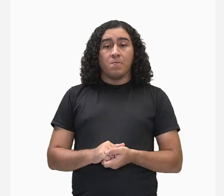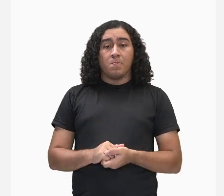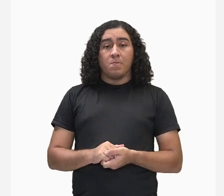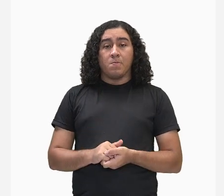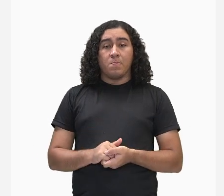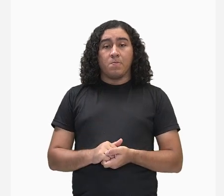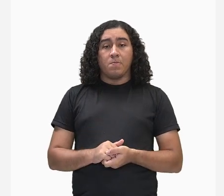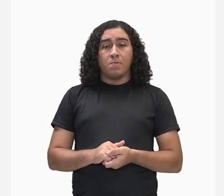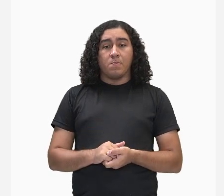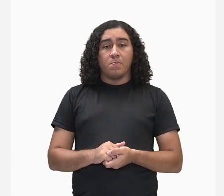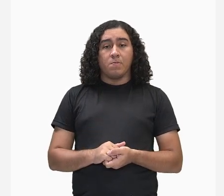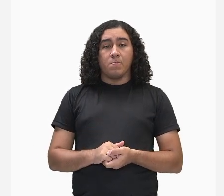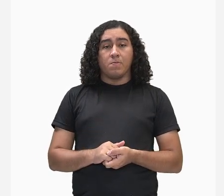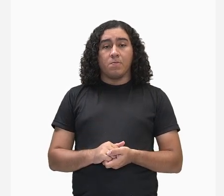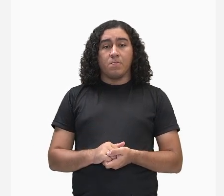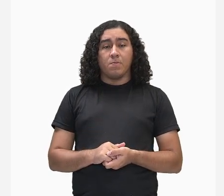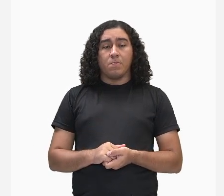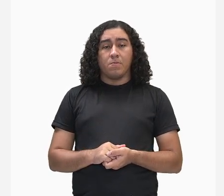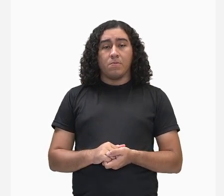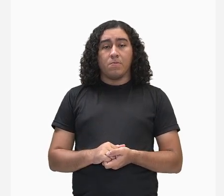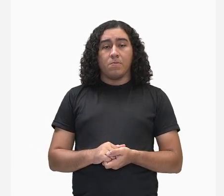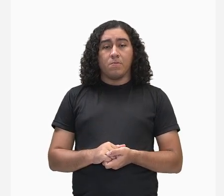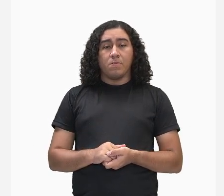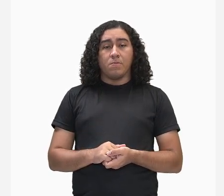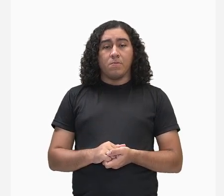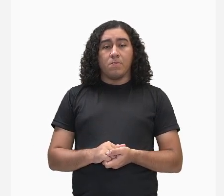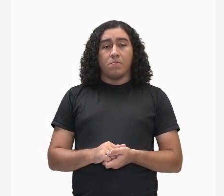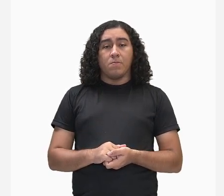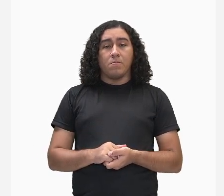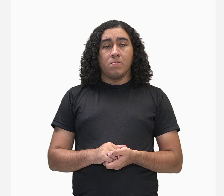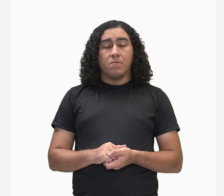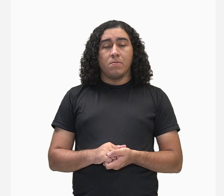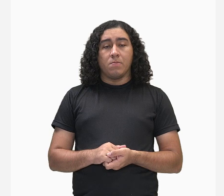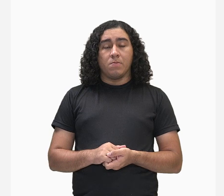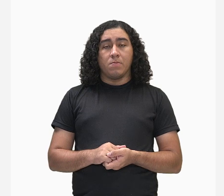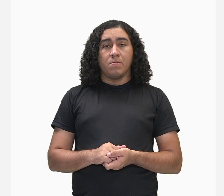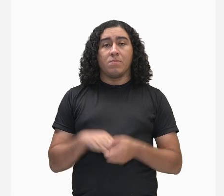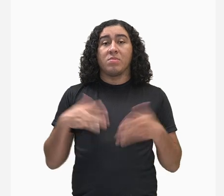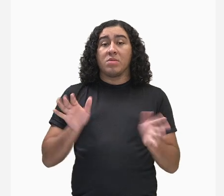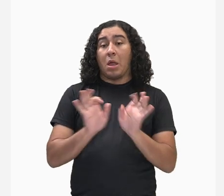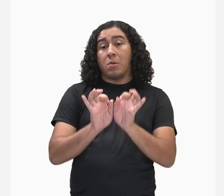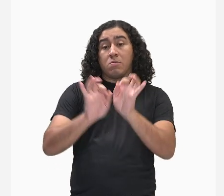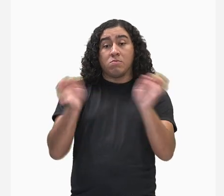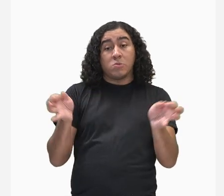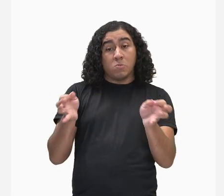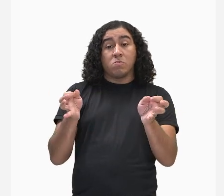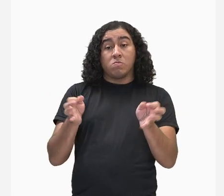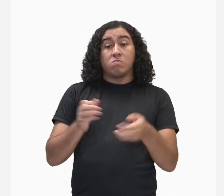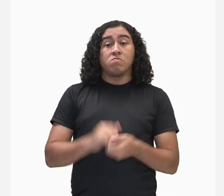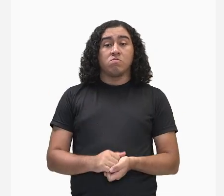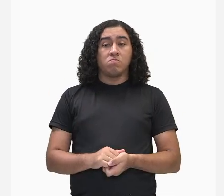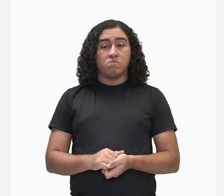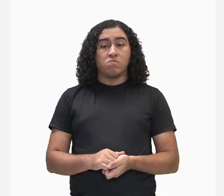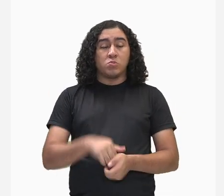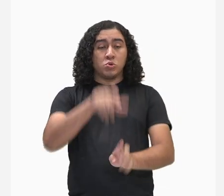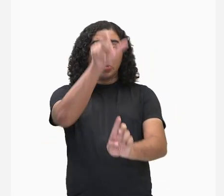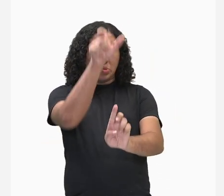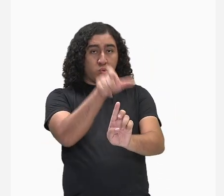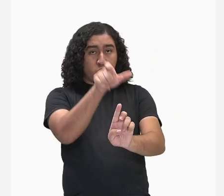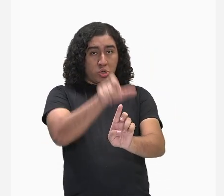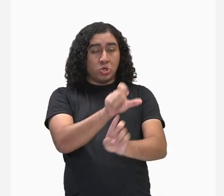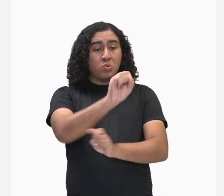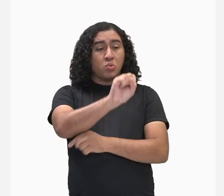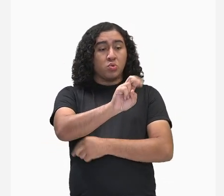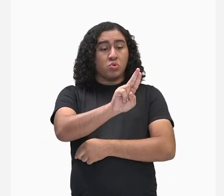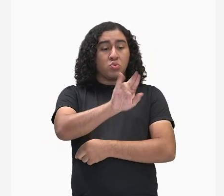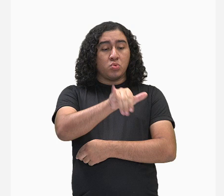pronouns that act as the subject of a sentence. Uma tradução bem simples. Sujeito, o pronome